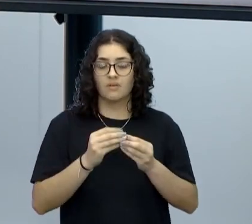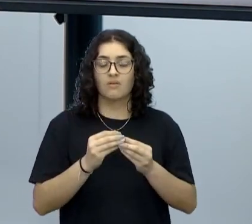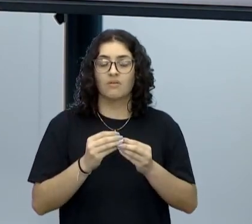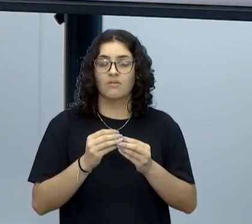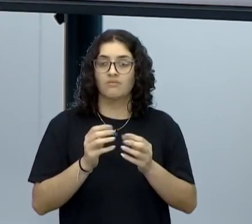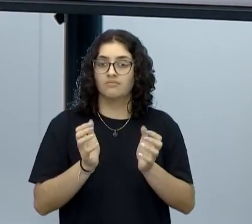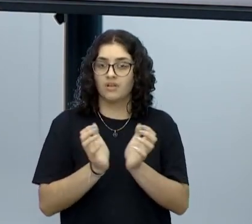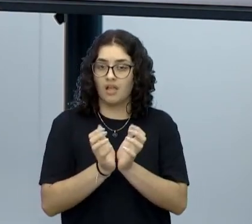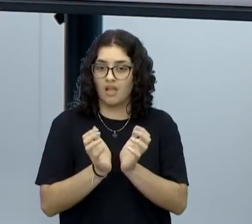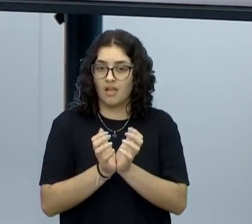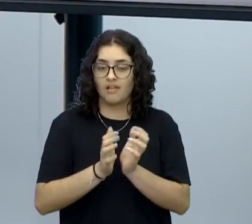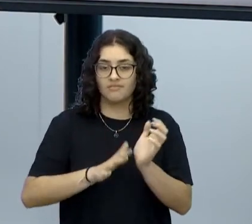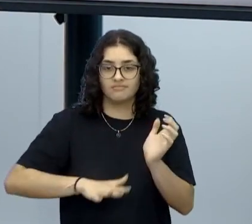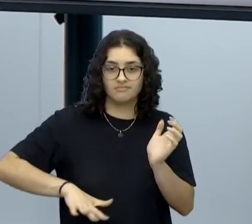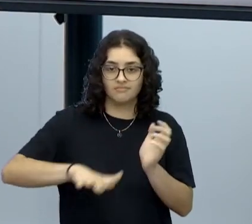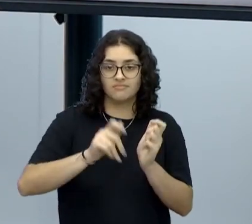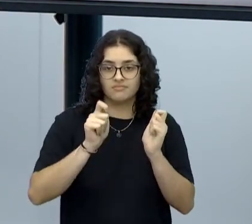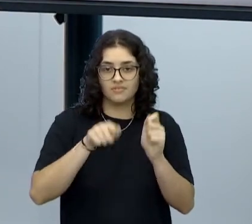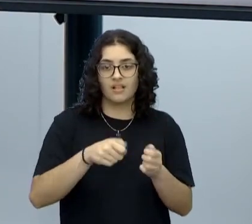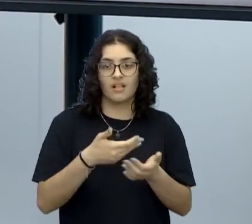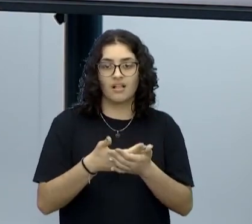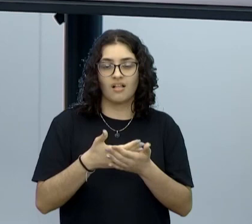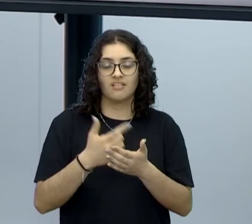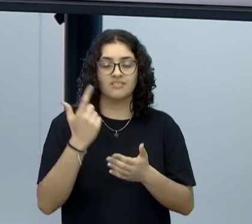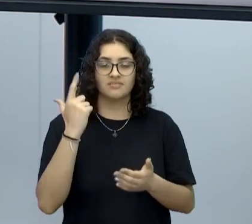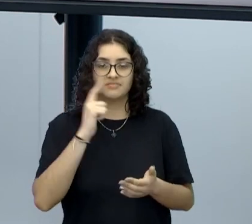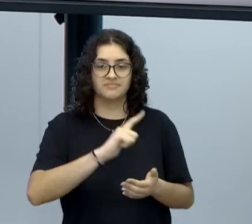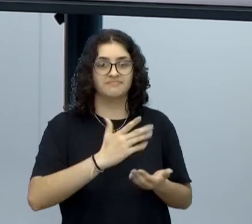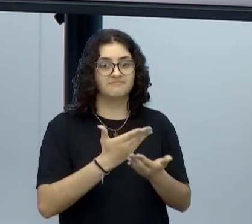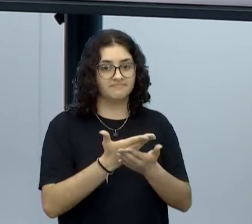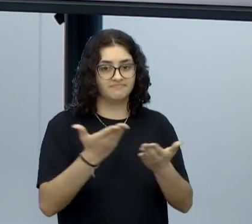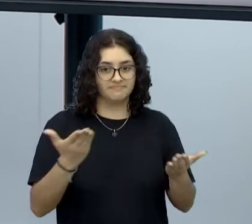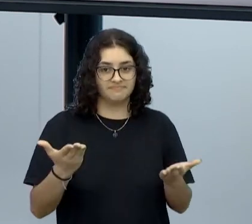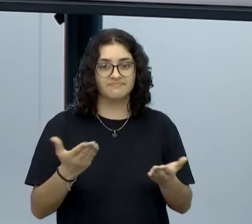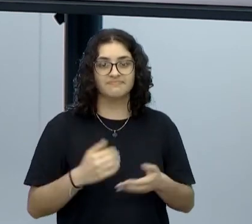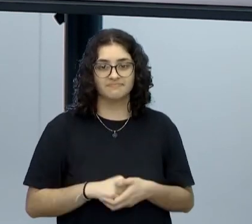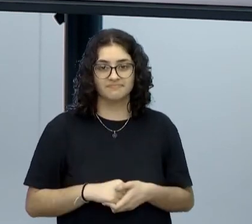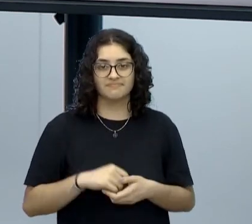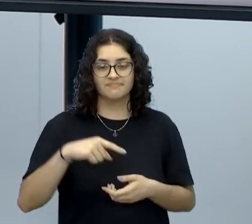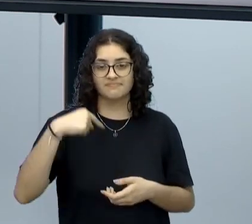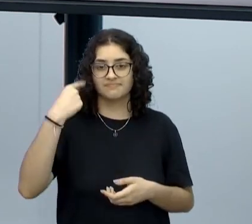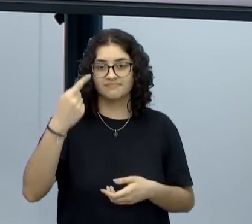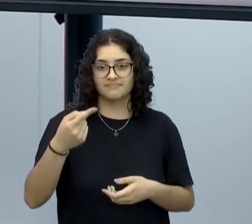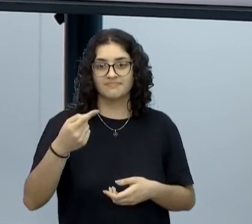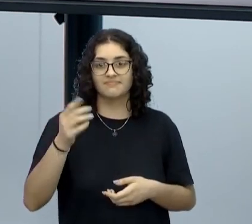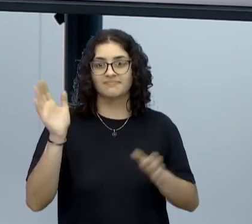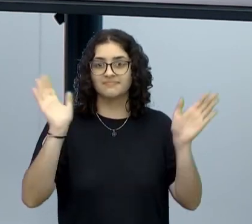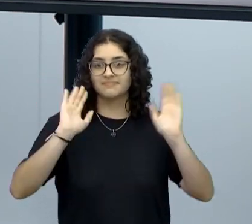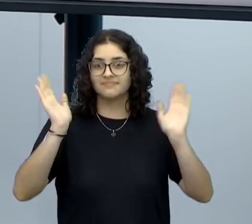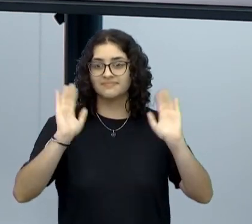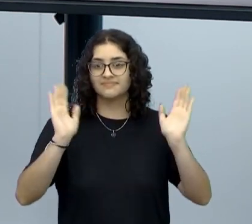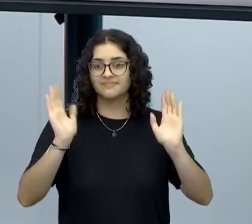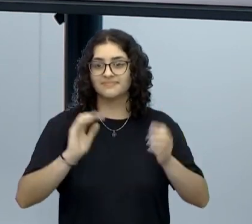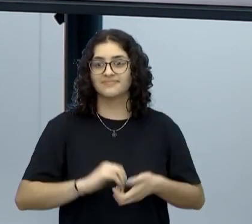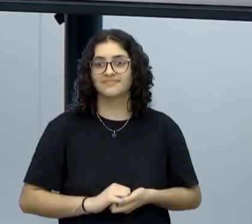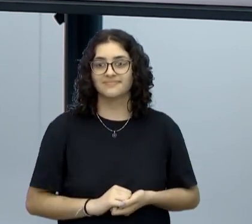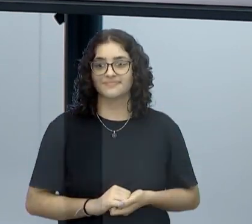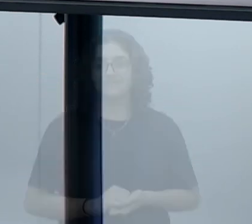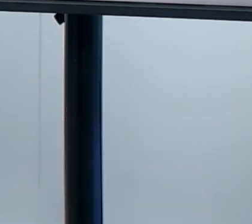fizeram e tornaram essa aula possível para chegar aí para vocês, tá certo? Até mais, gente. Tchau, tchau.